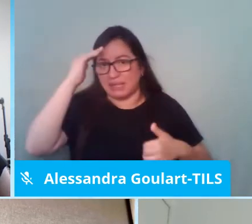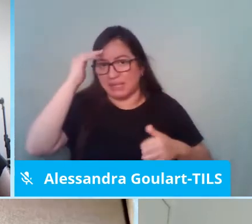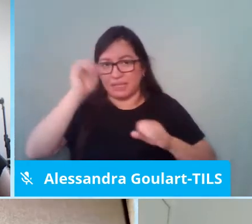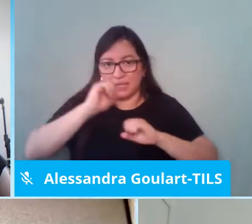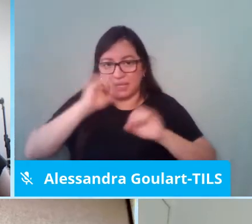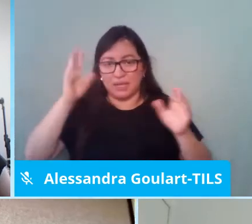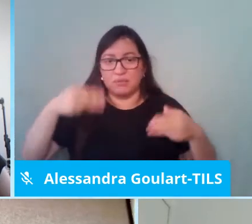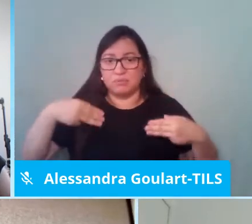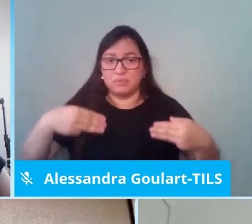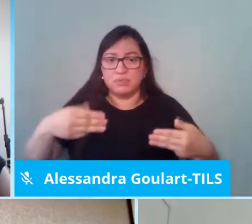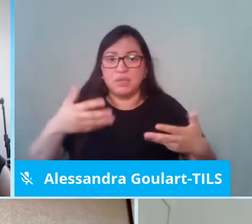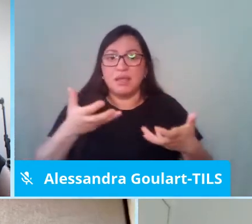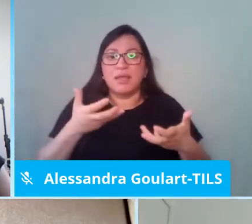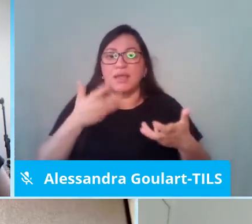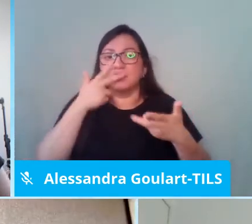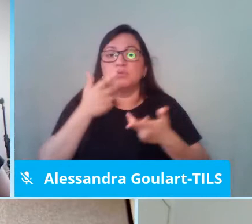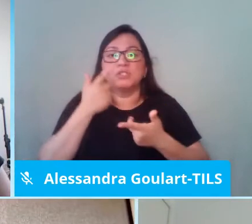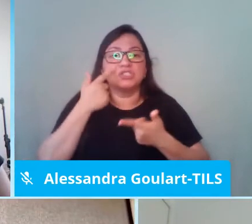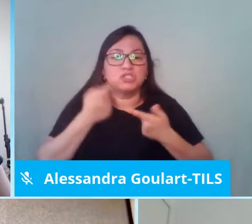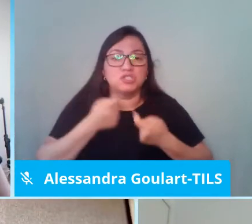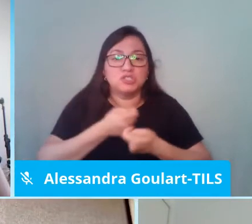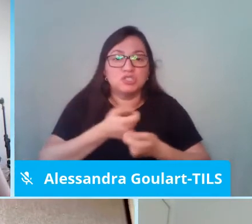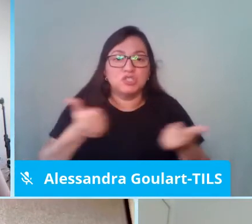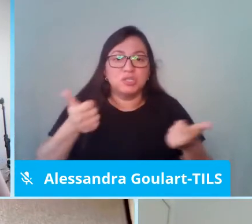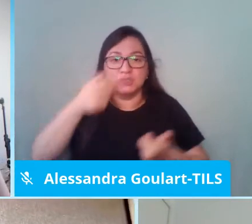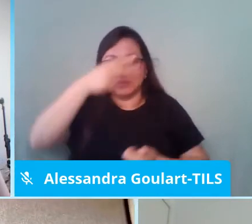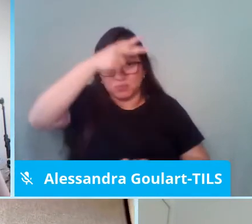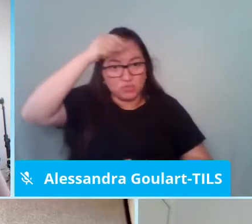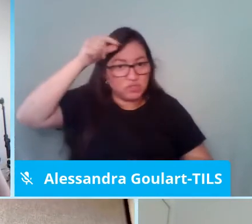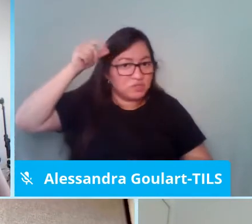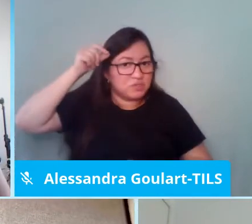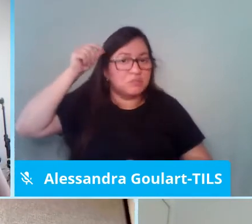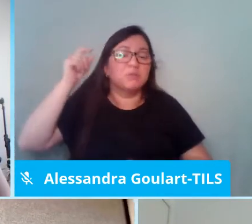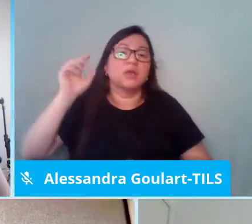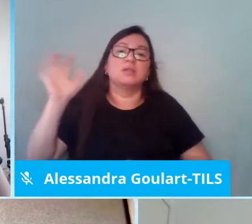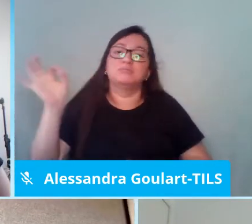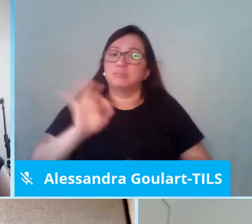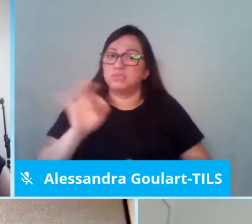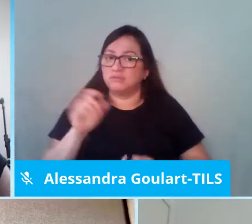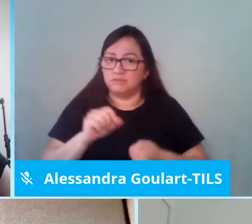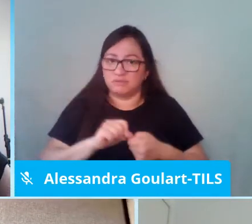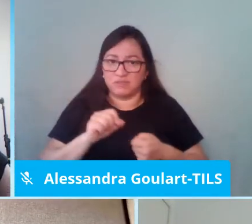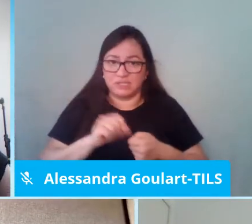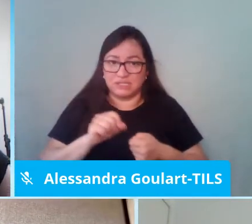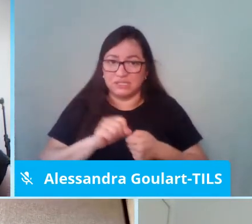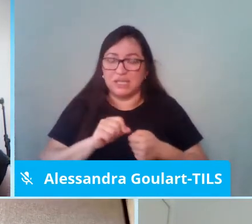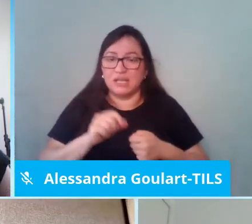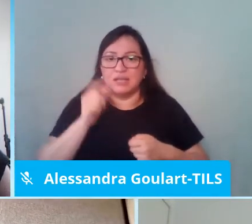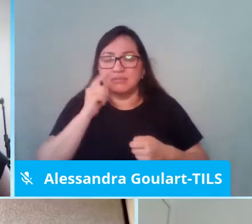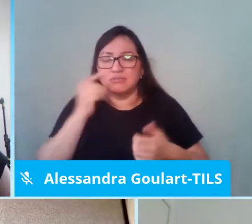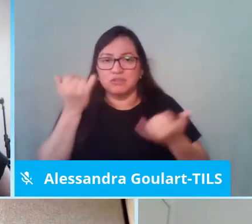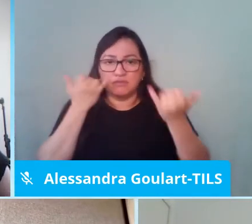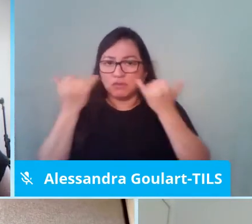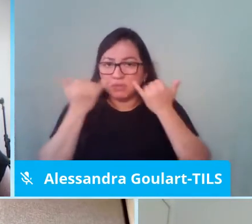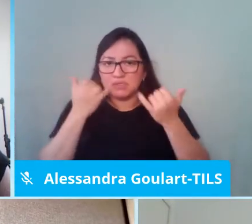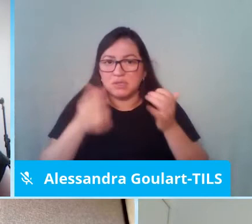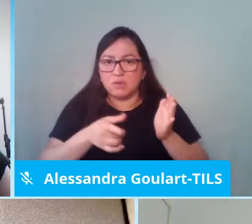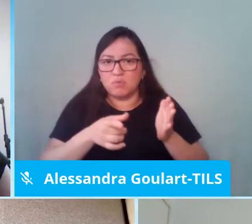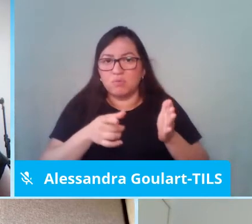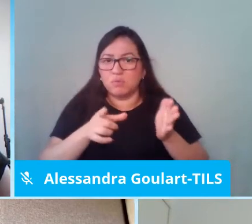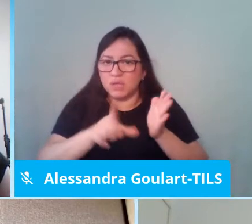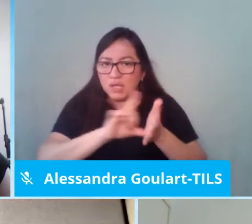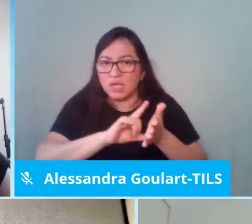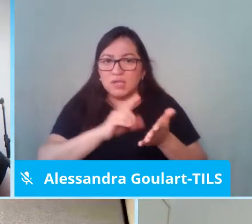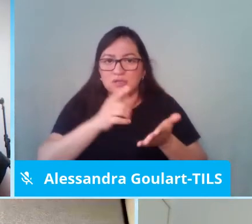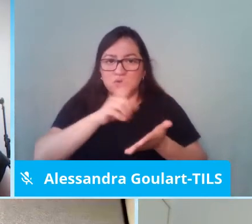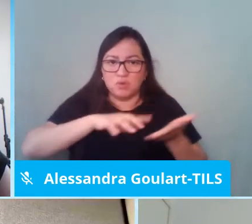dar uma chance aos municípios de que não realizaram a captação precoce das suas gestantes, que não iniciaram